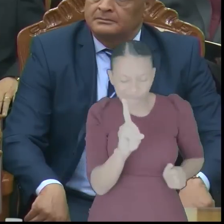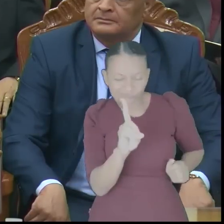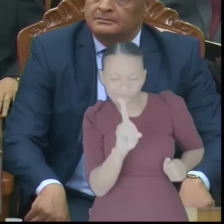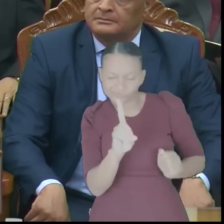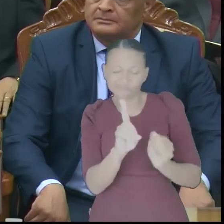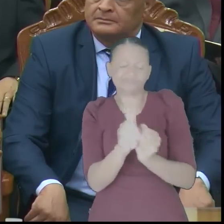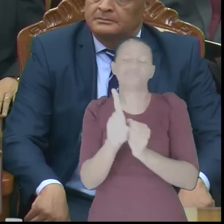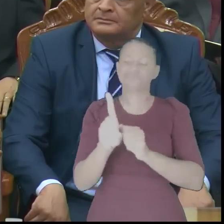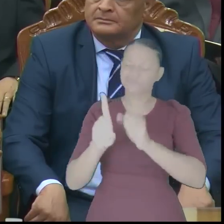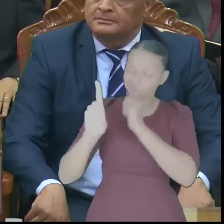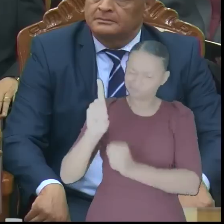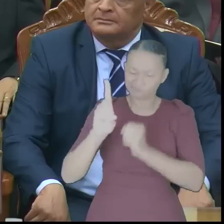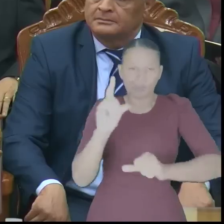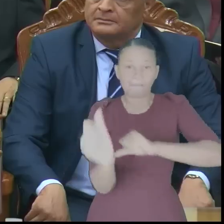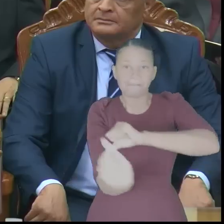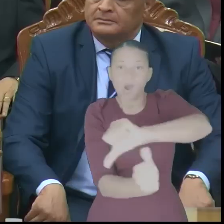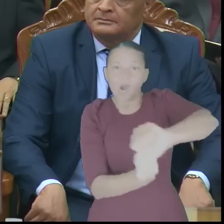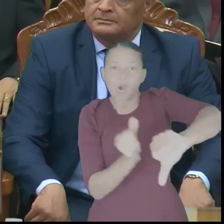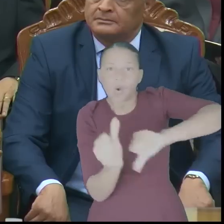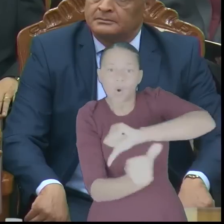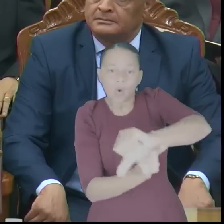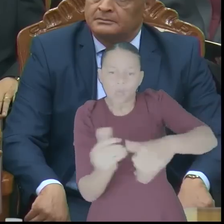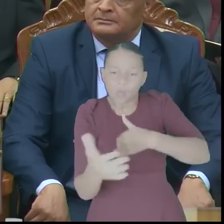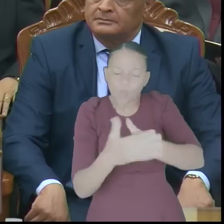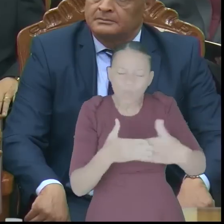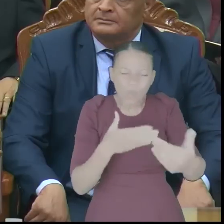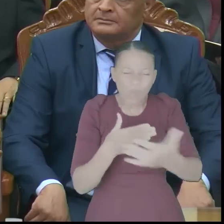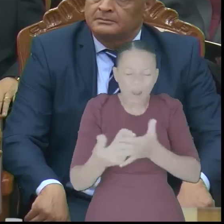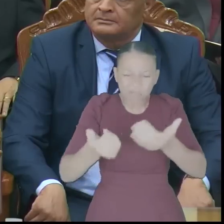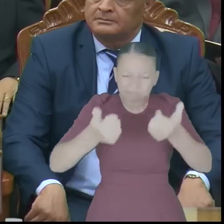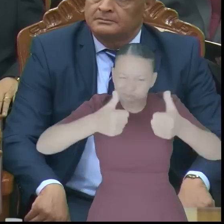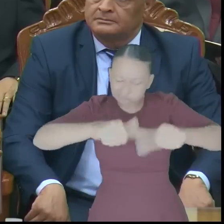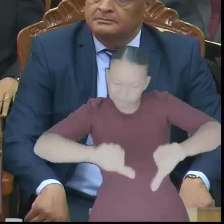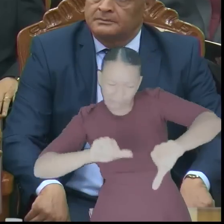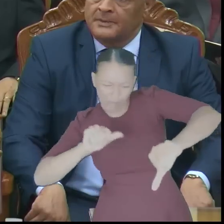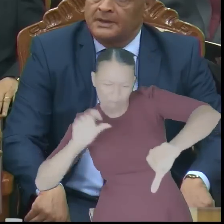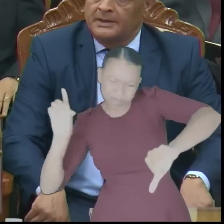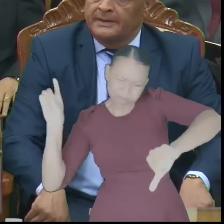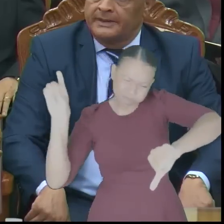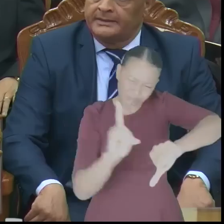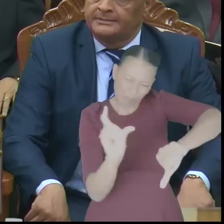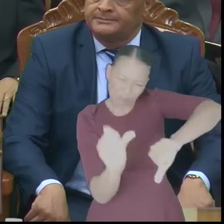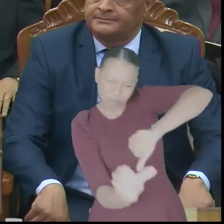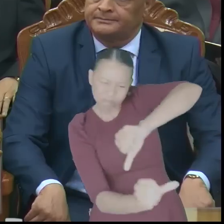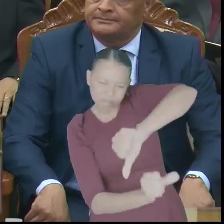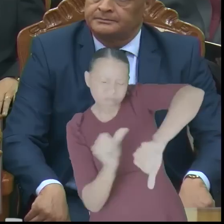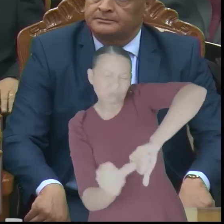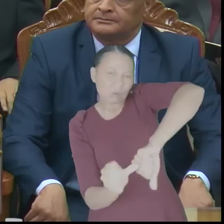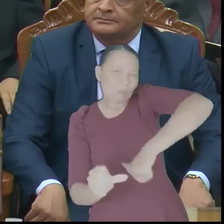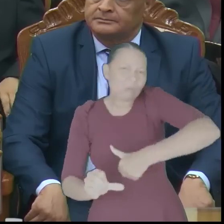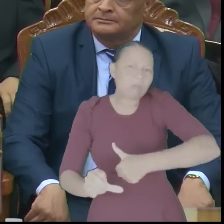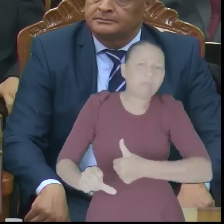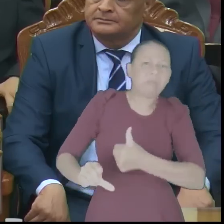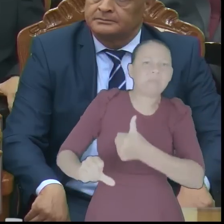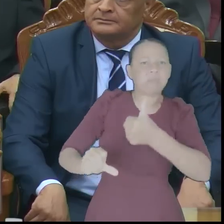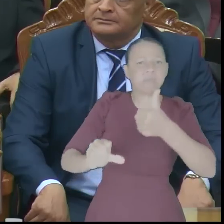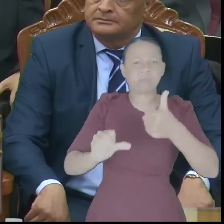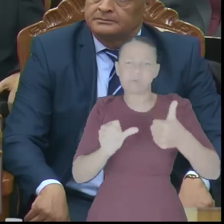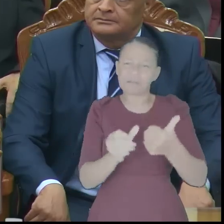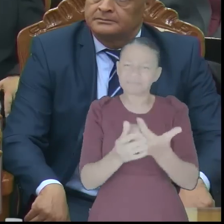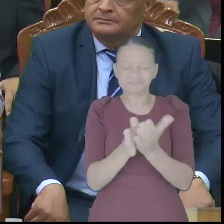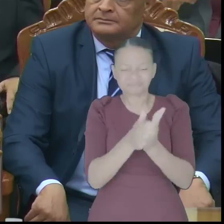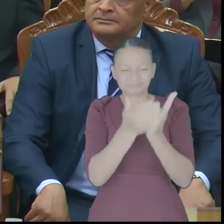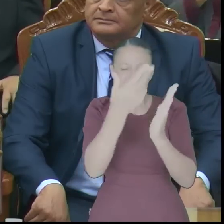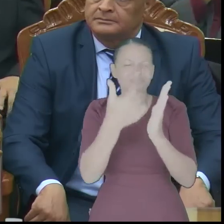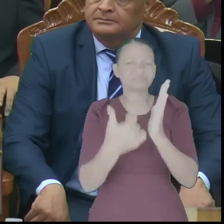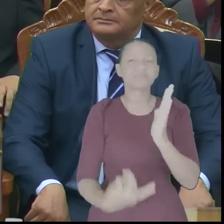é poderoso para transformar qualquer caos. Deus é poderoso para mudar qualquer caos. A Bíblia diz que